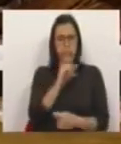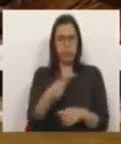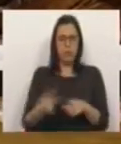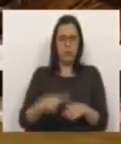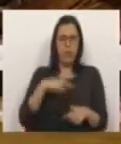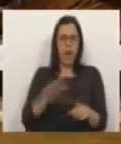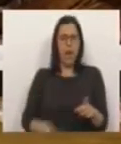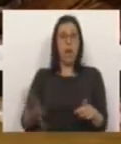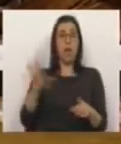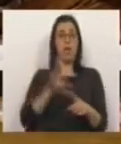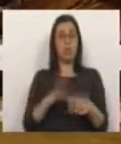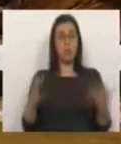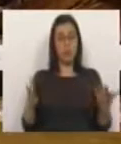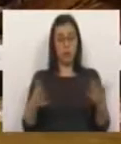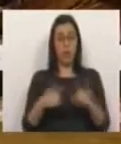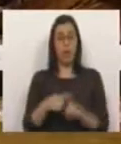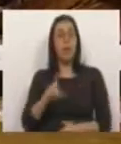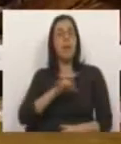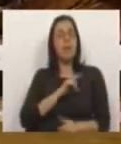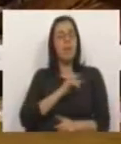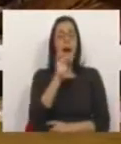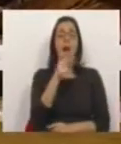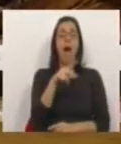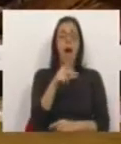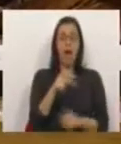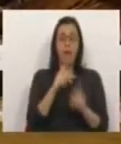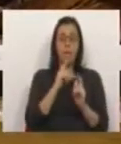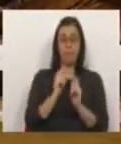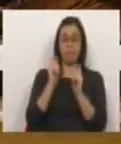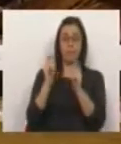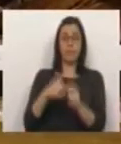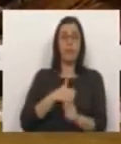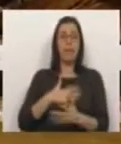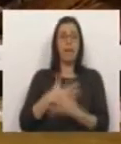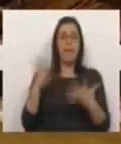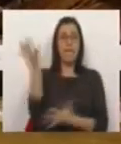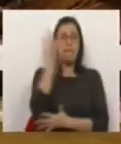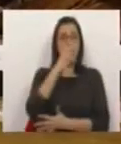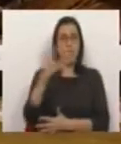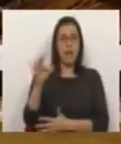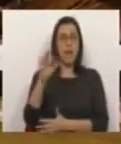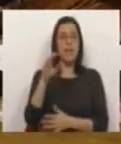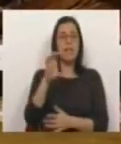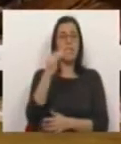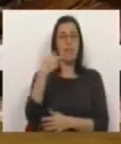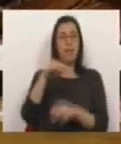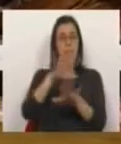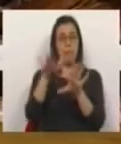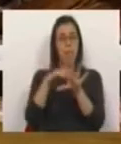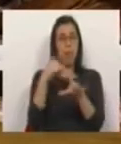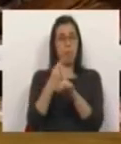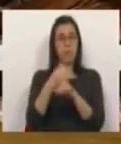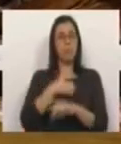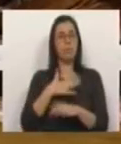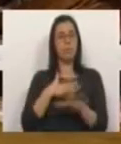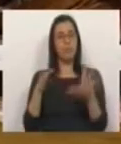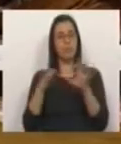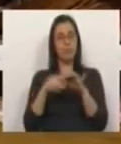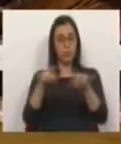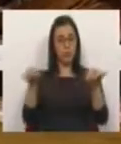interesse nacional, quer a privatização da ANA, entregando-a à multinacional francesa Vinci, que também participa no consórcio